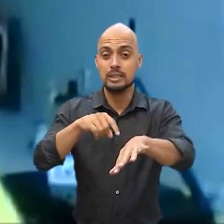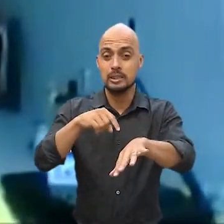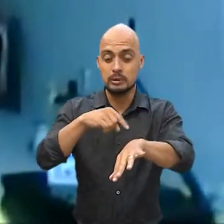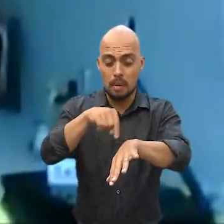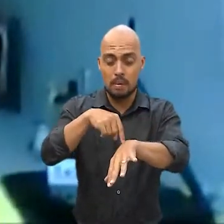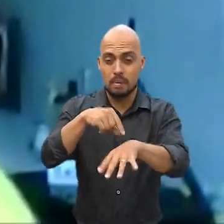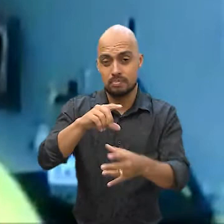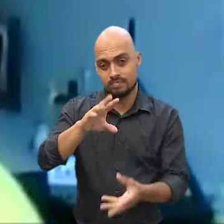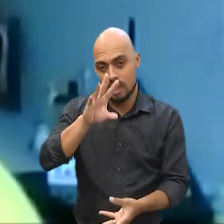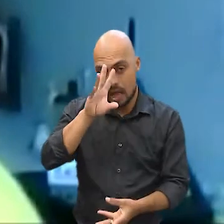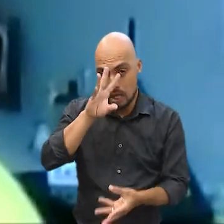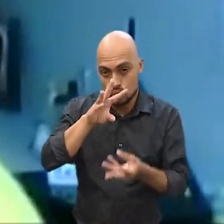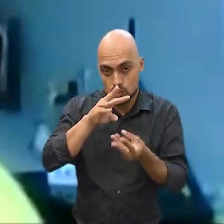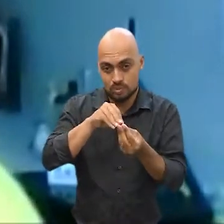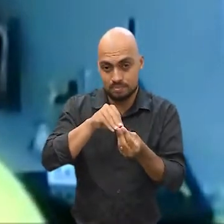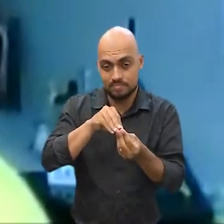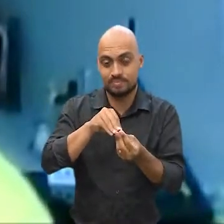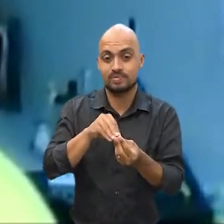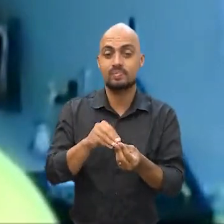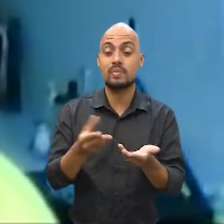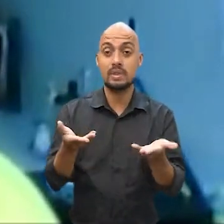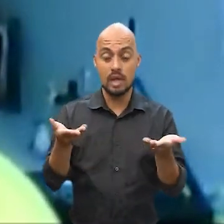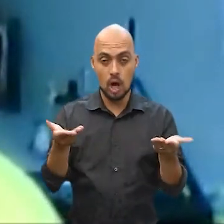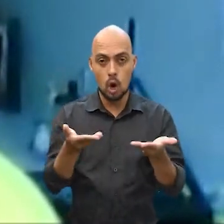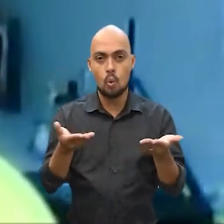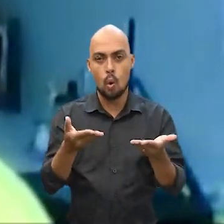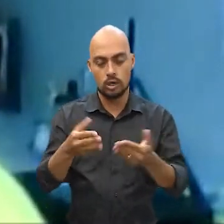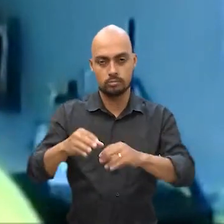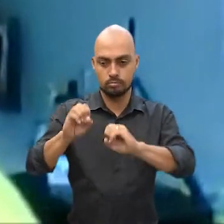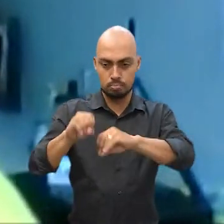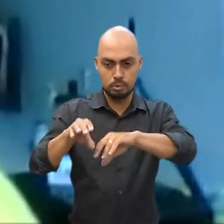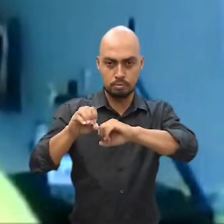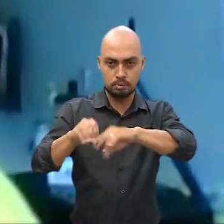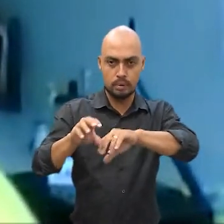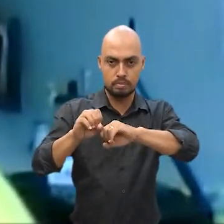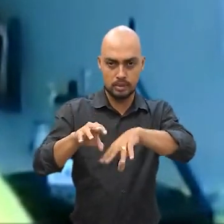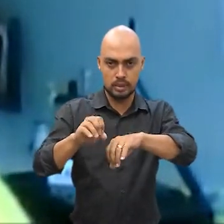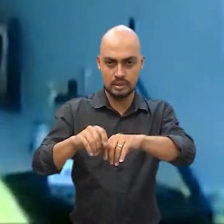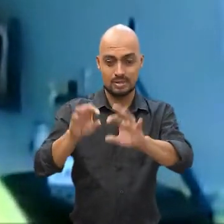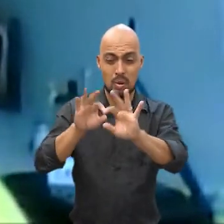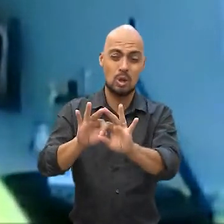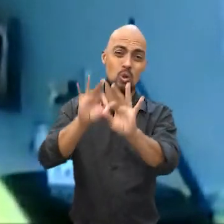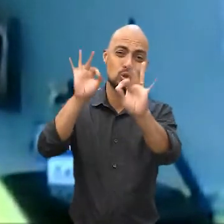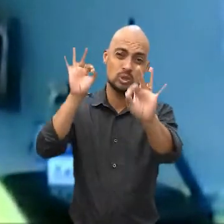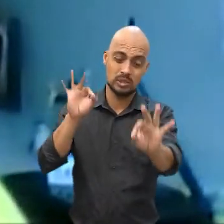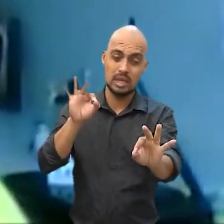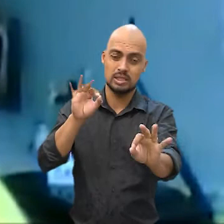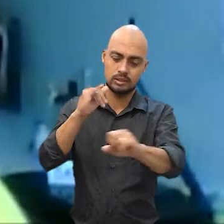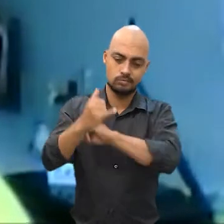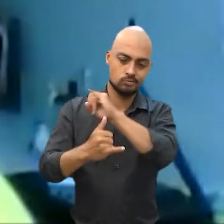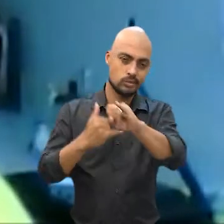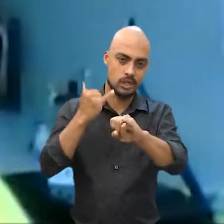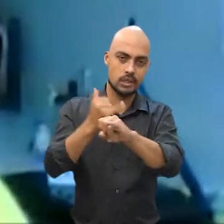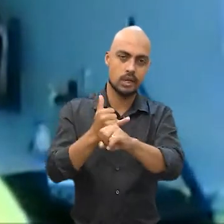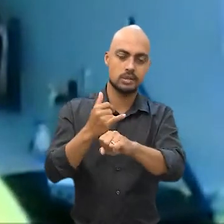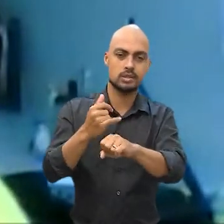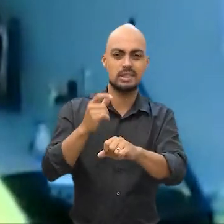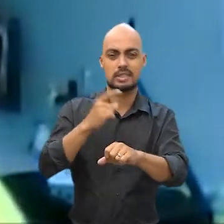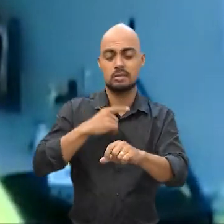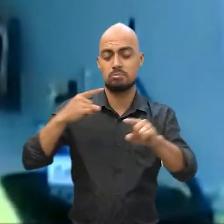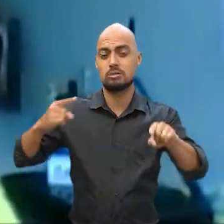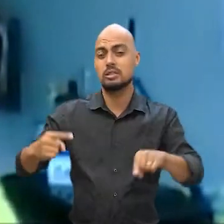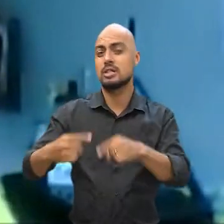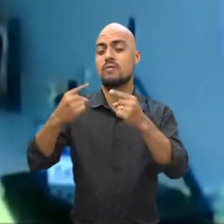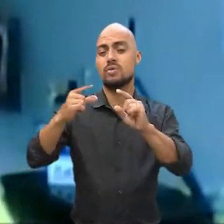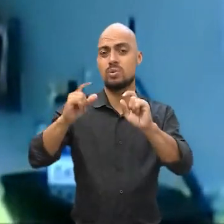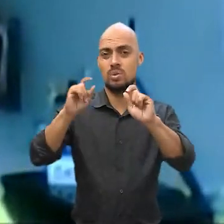ideias, né? Certo. No atual momento, né, do ensino pandêmico, remoto, emergencial, como nós chamamos, o maior desafio é fazer